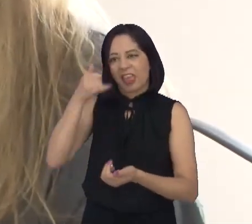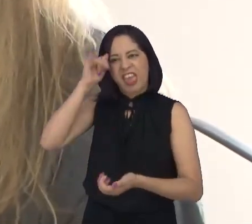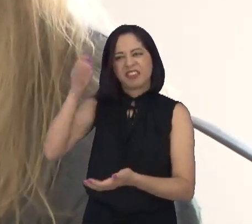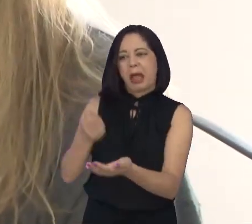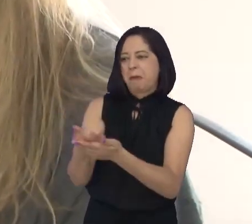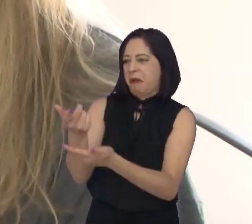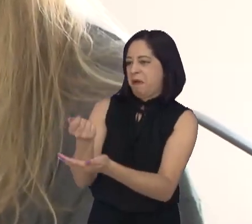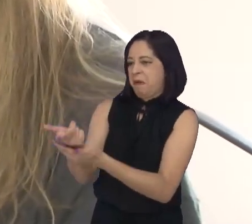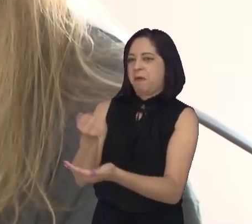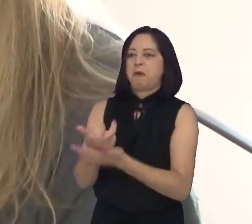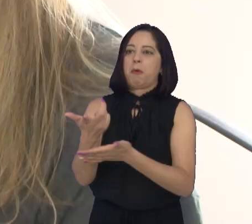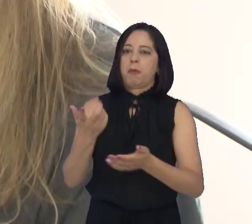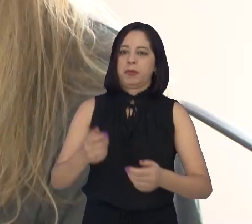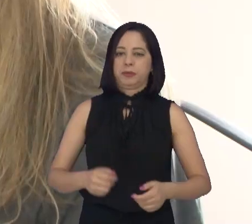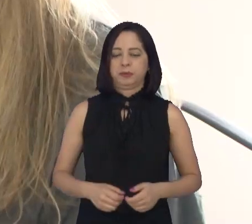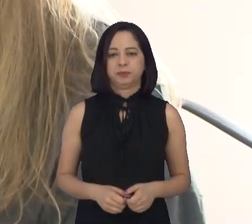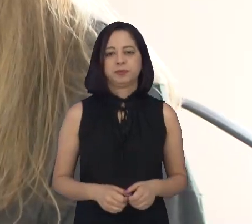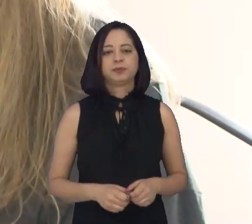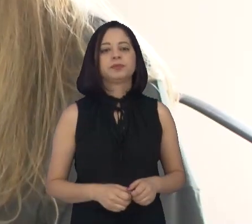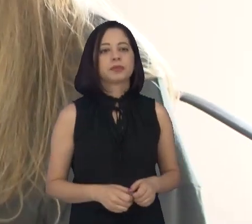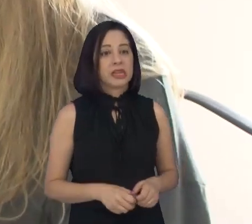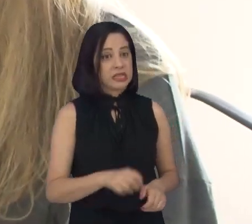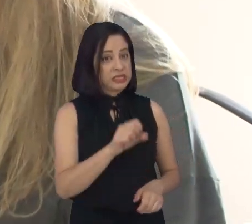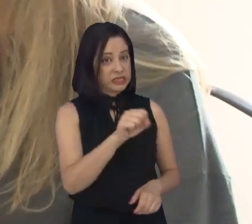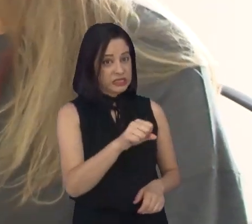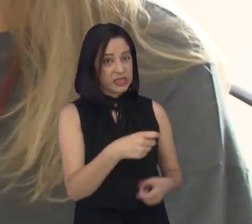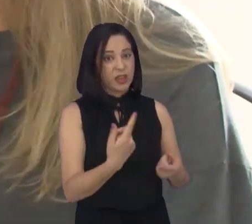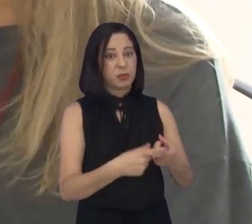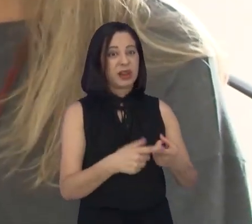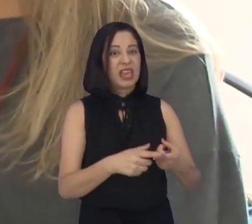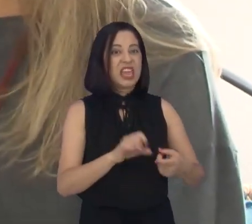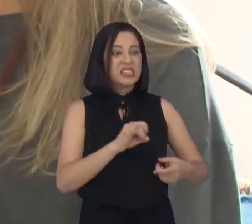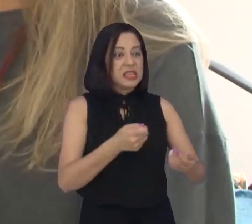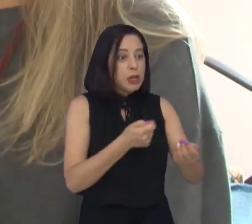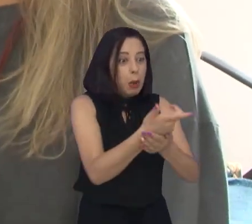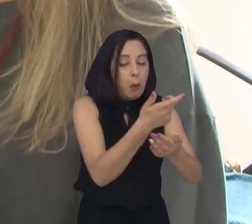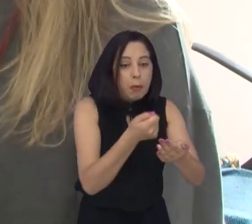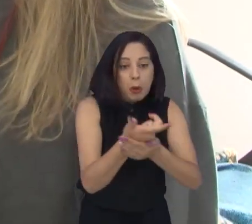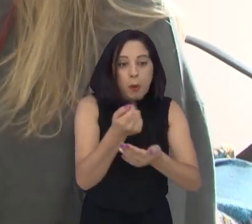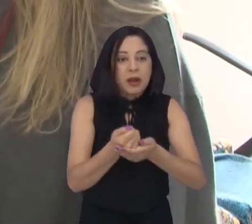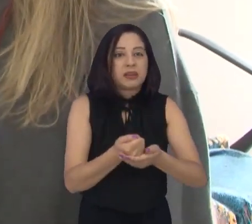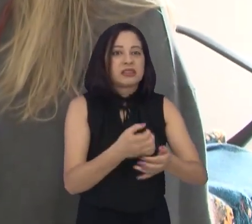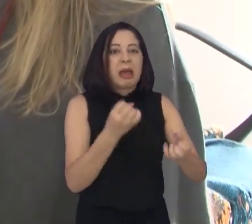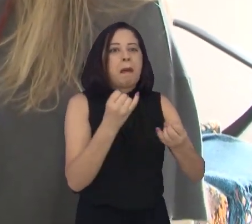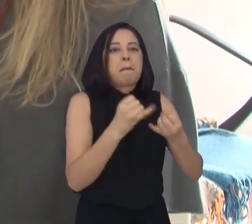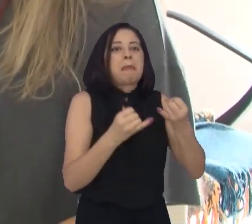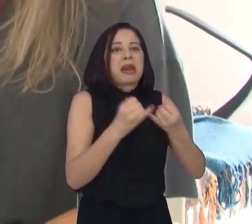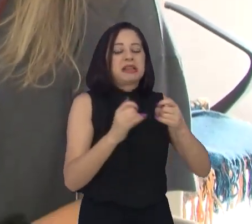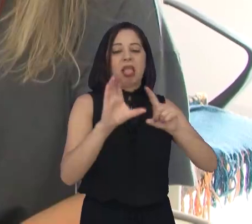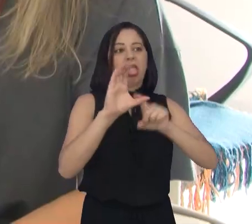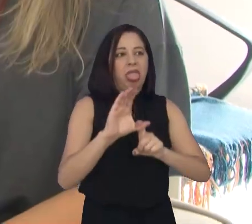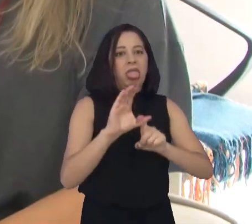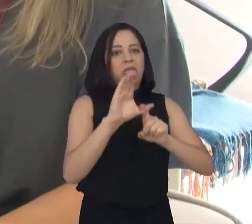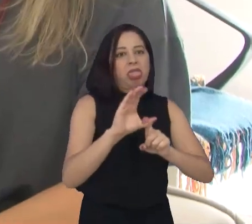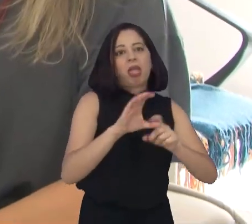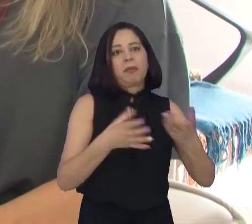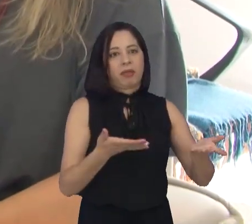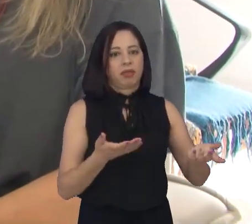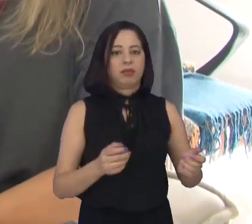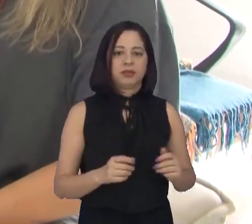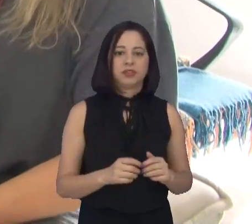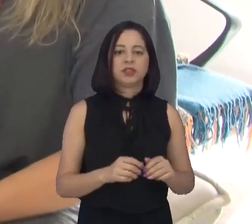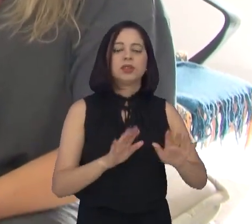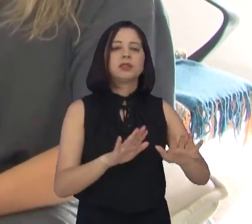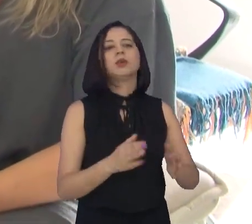menos. Perfeito, e até pra gente não ficar dependente das coisas, né? E Fernanda, pra gente começar, então, eu queria saber como foi que